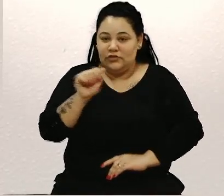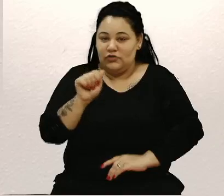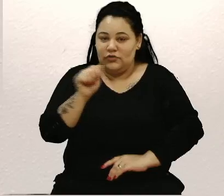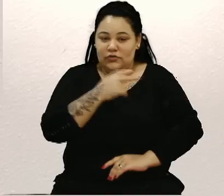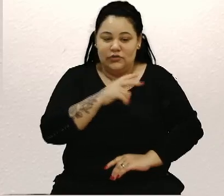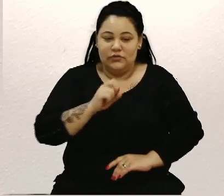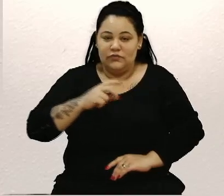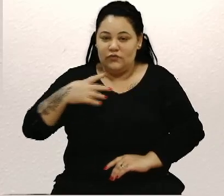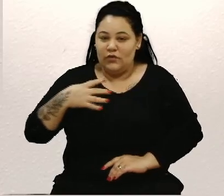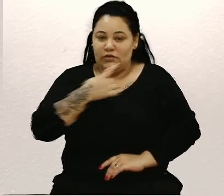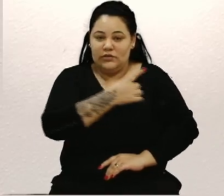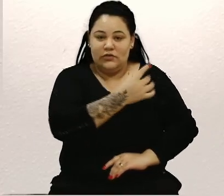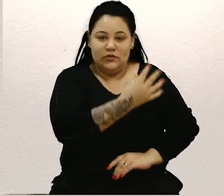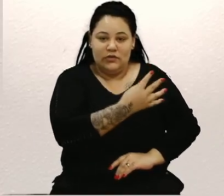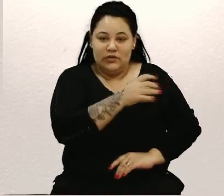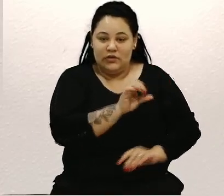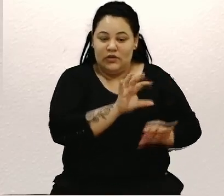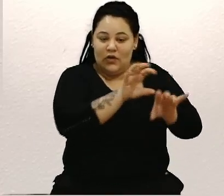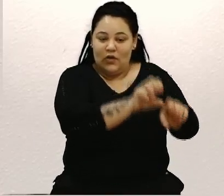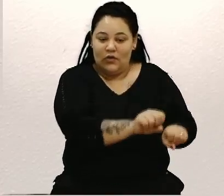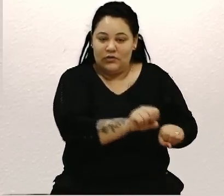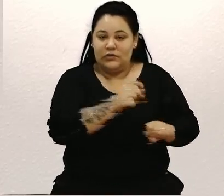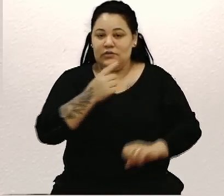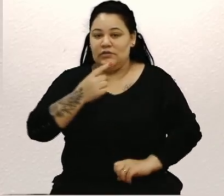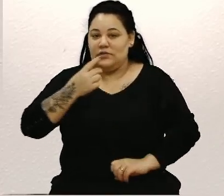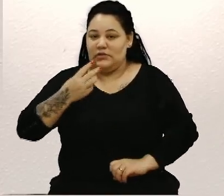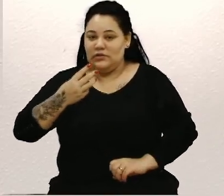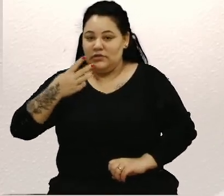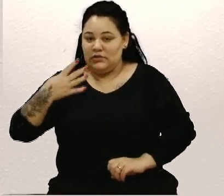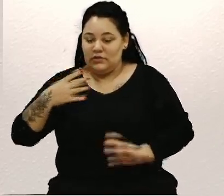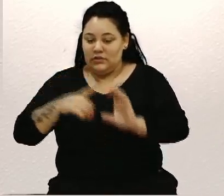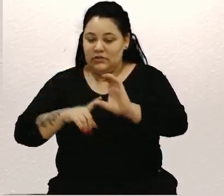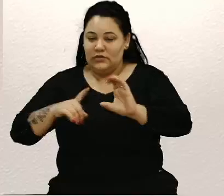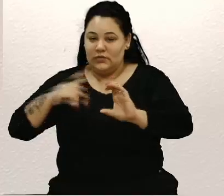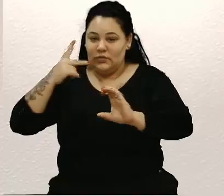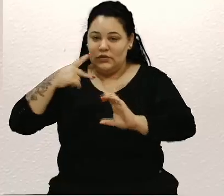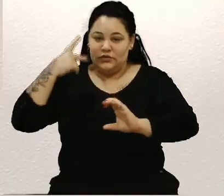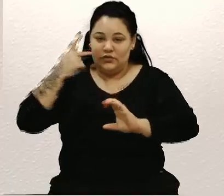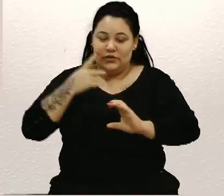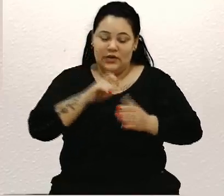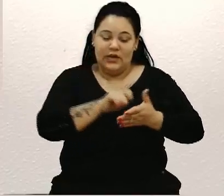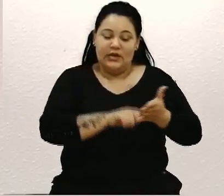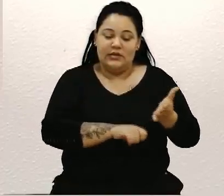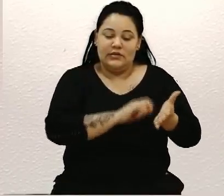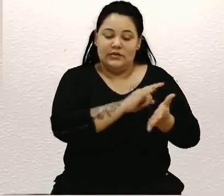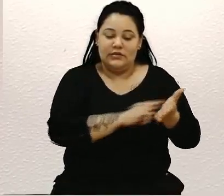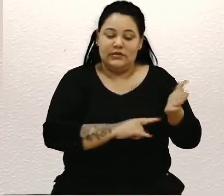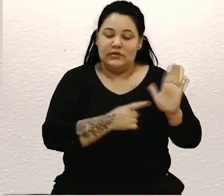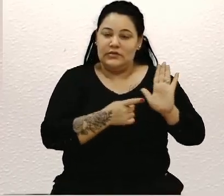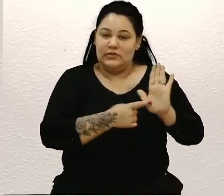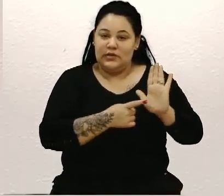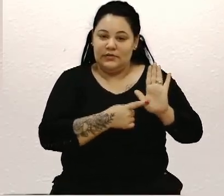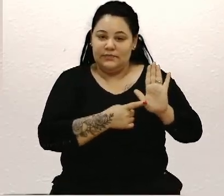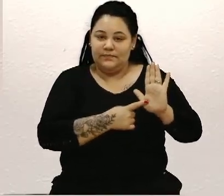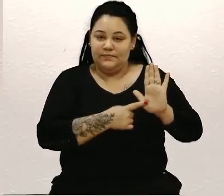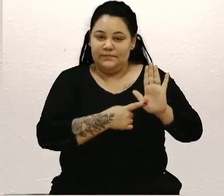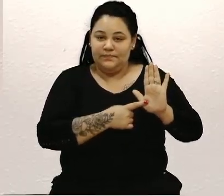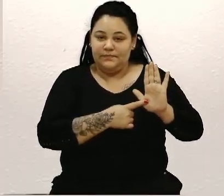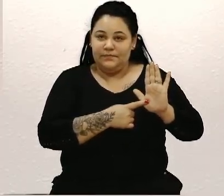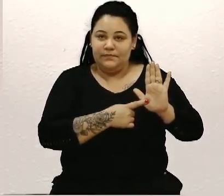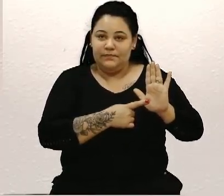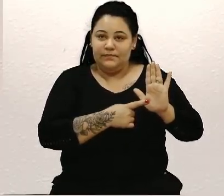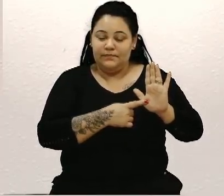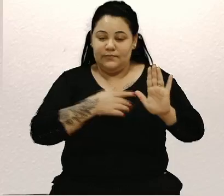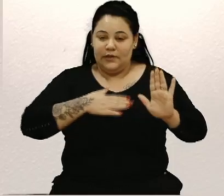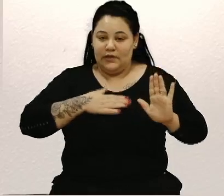2024, 149 anos da colonização e 134 anos de emancipação política. Esse documento vem assinado por